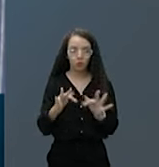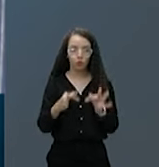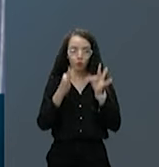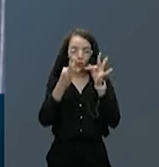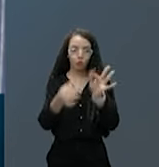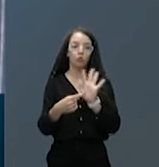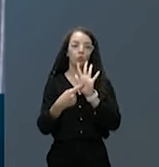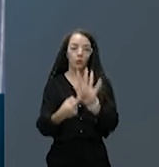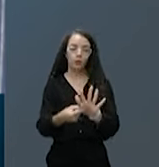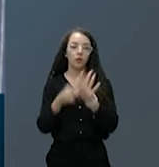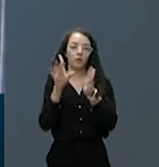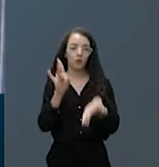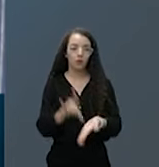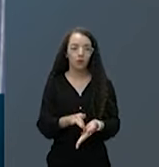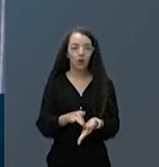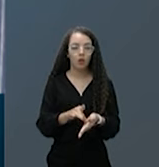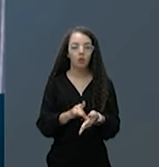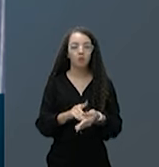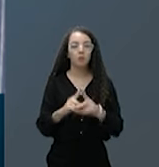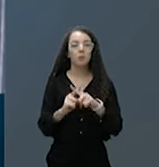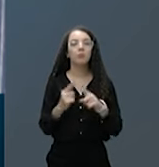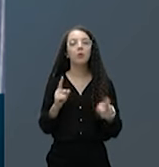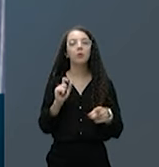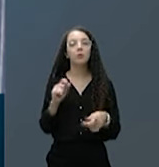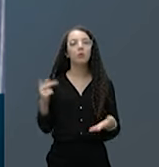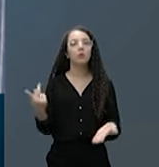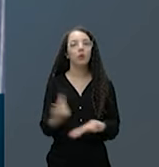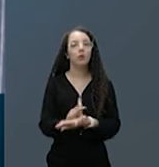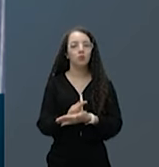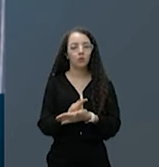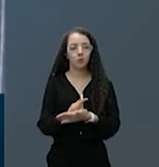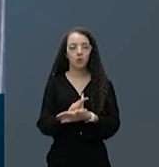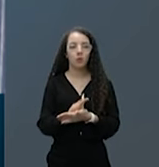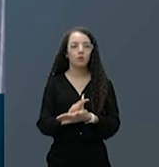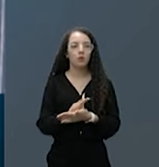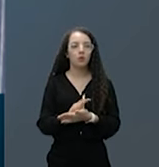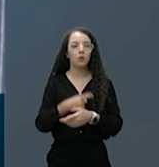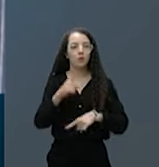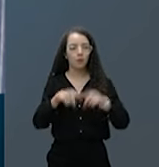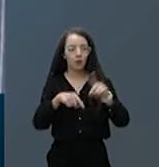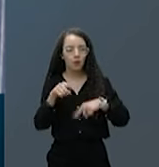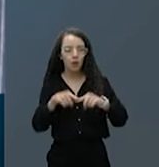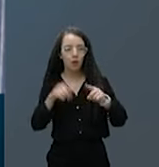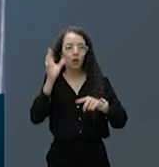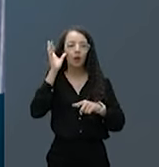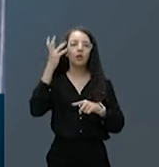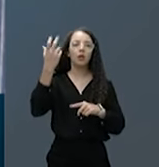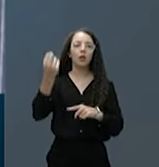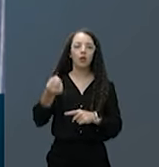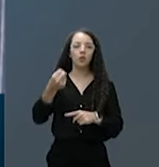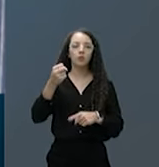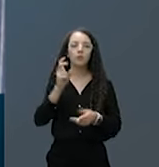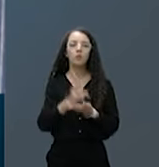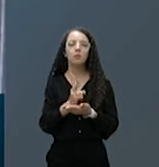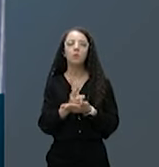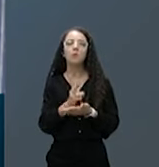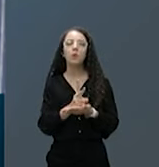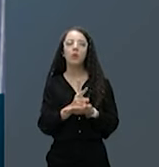é que nem mesmo a matéria decidida de forma implícita